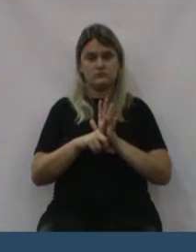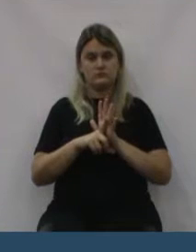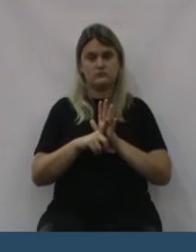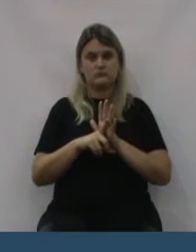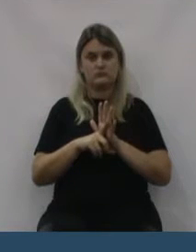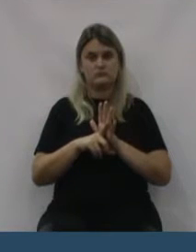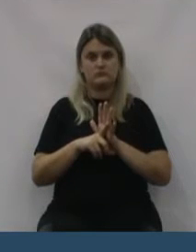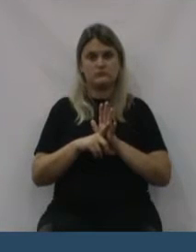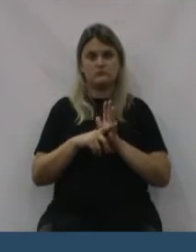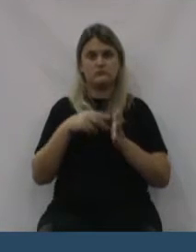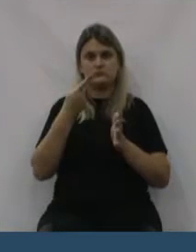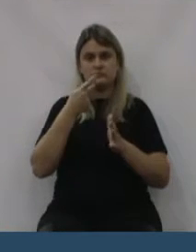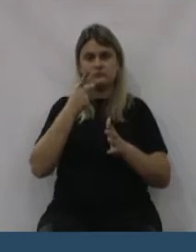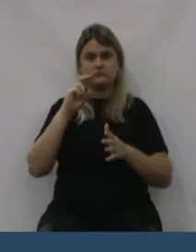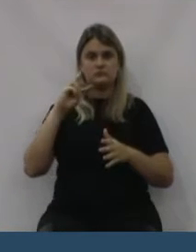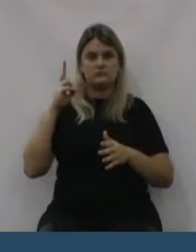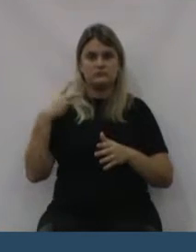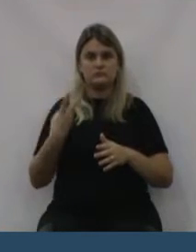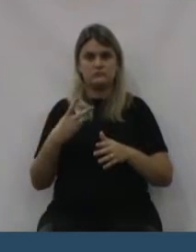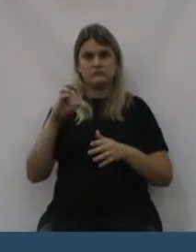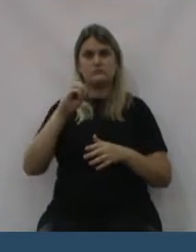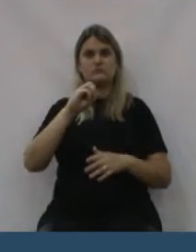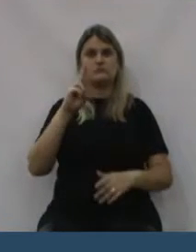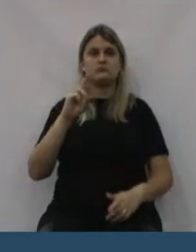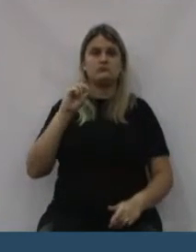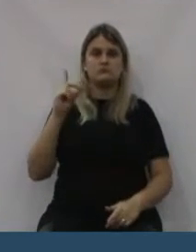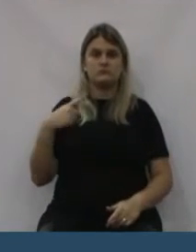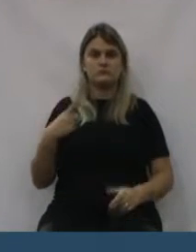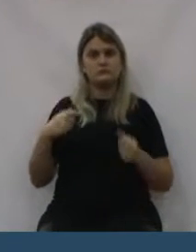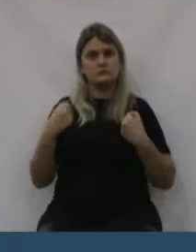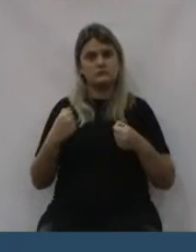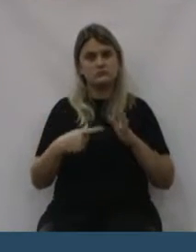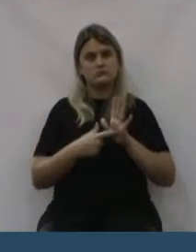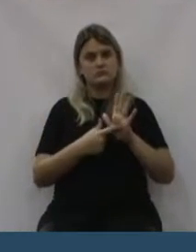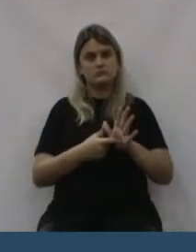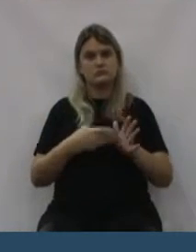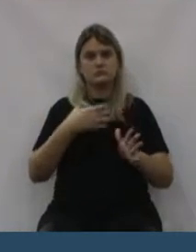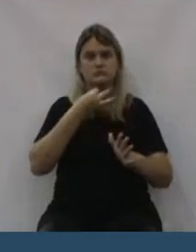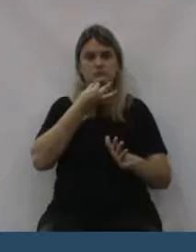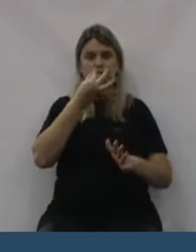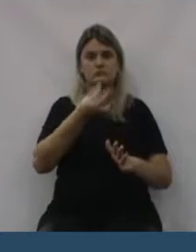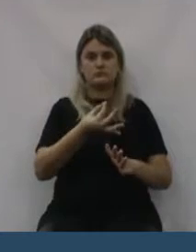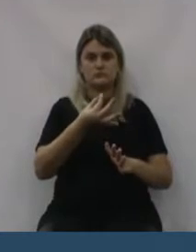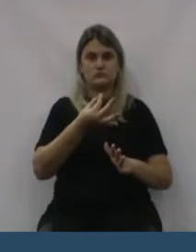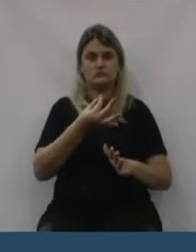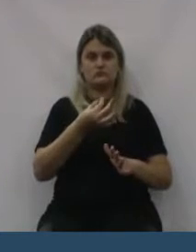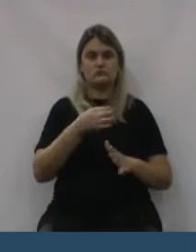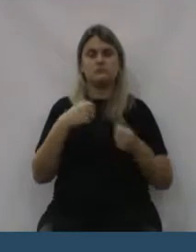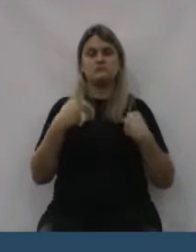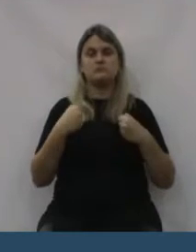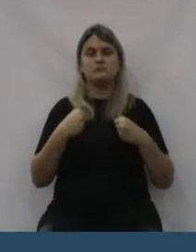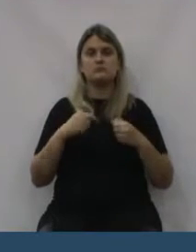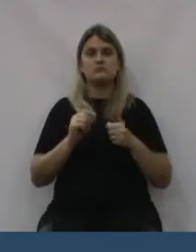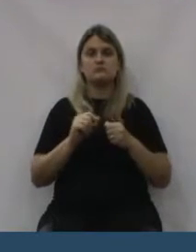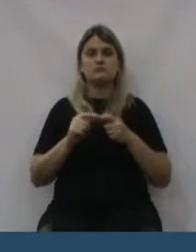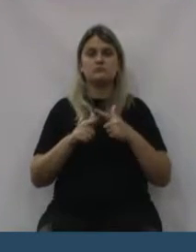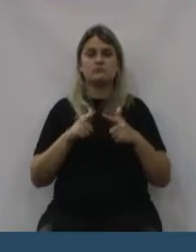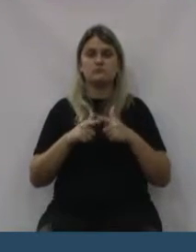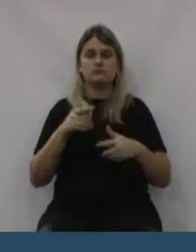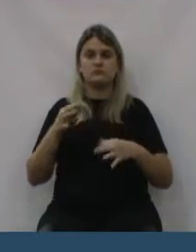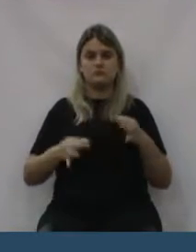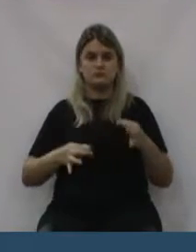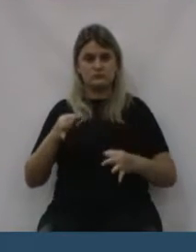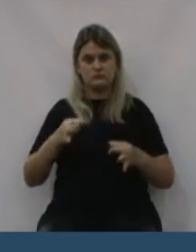com nova lei aprovada pelo Congresso Nacional, isso pode vir a mudar. Por isso que